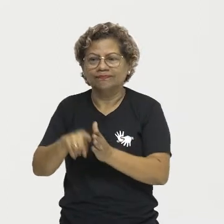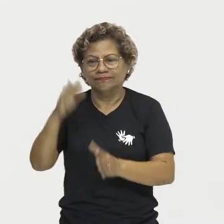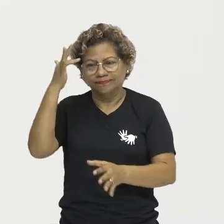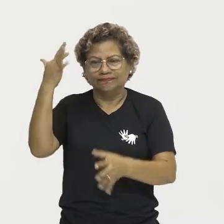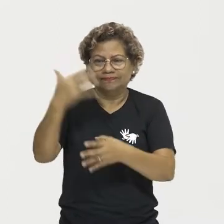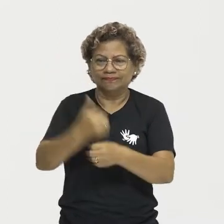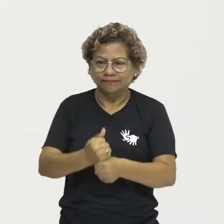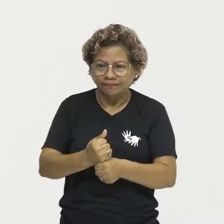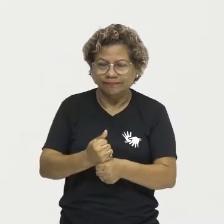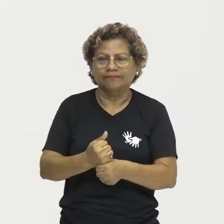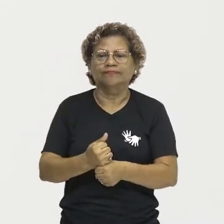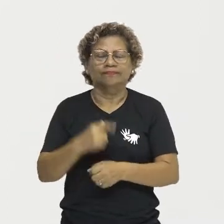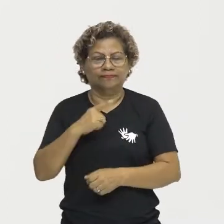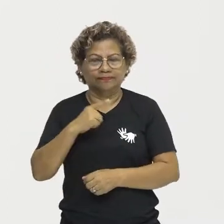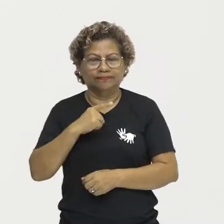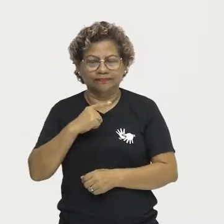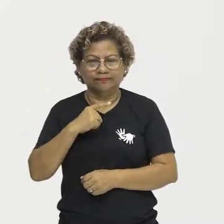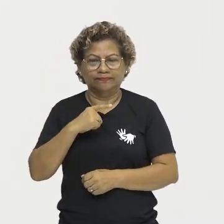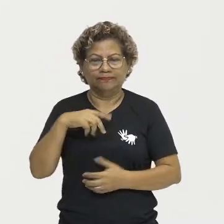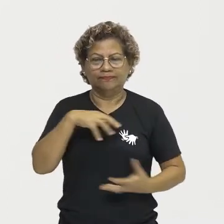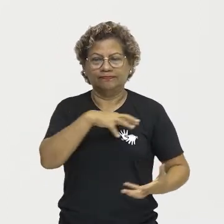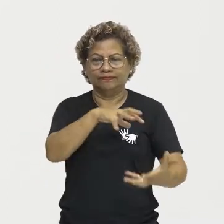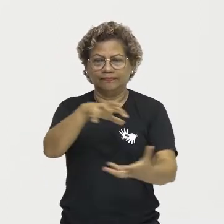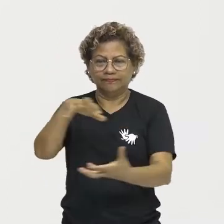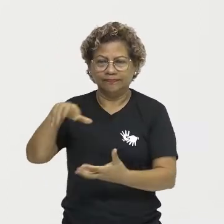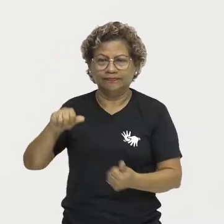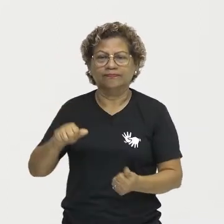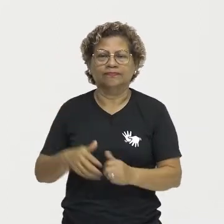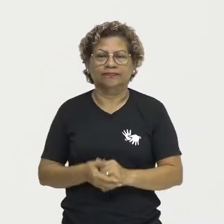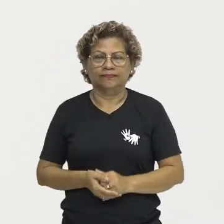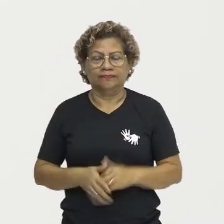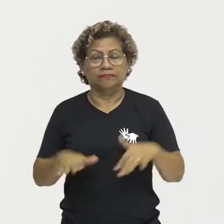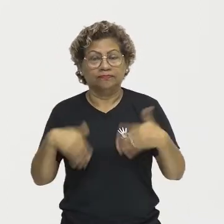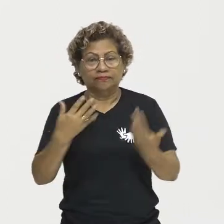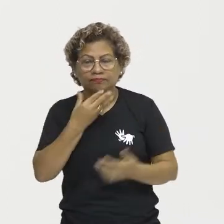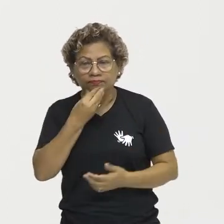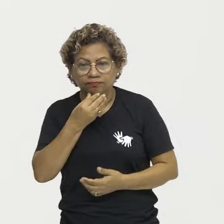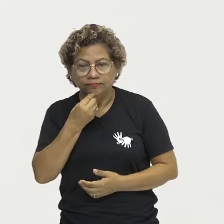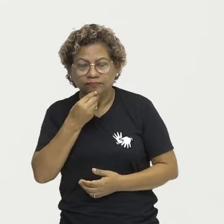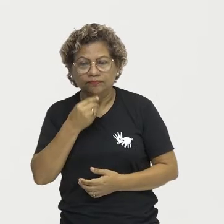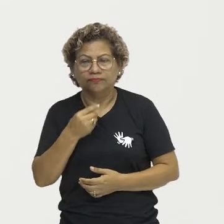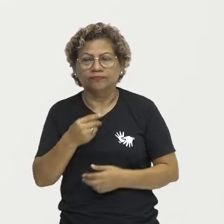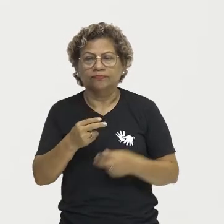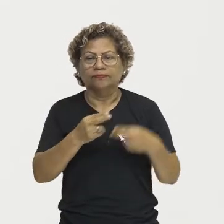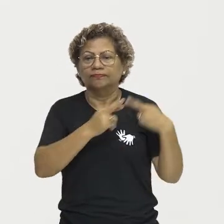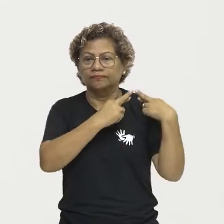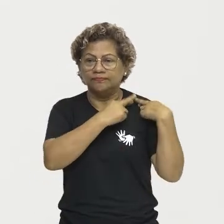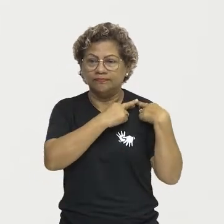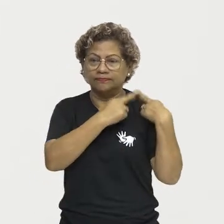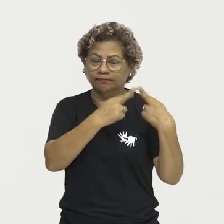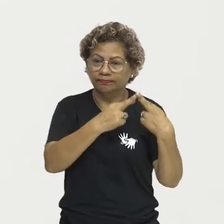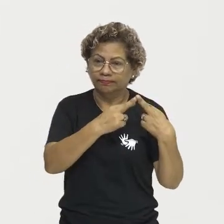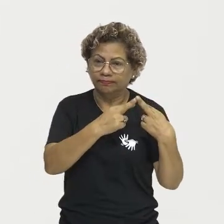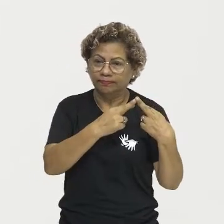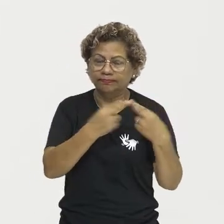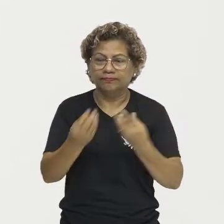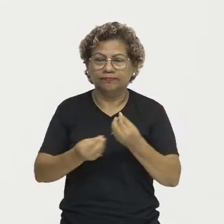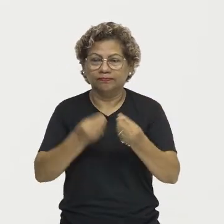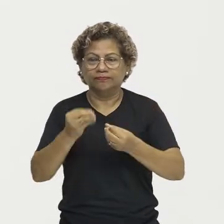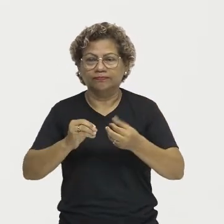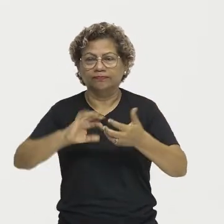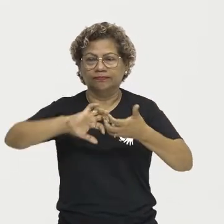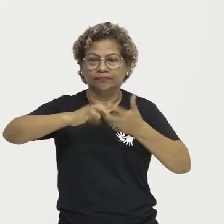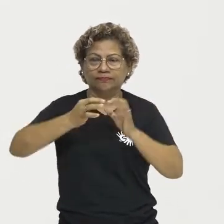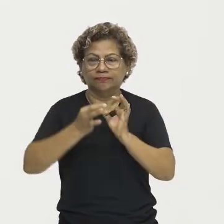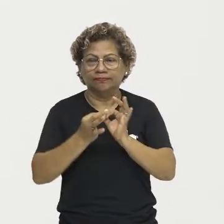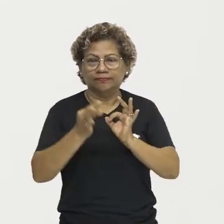nosso mundo, né? O Newton é considerado como o pai da mecânica, né? E ele cria as bases da